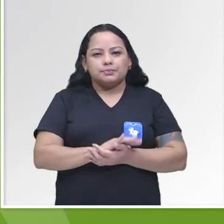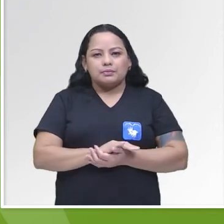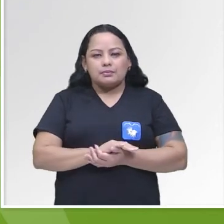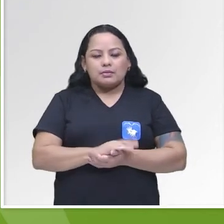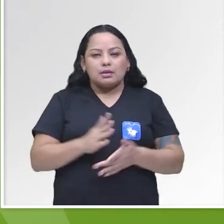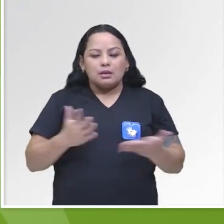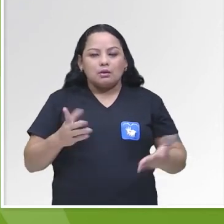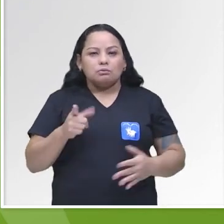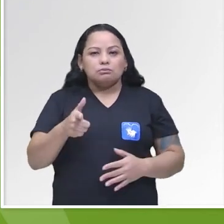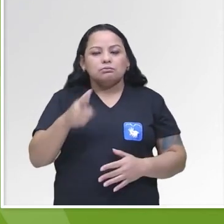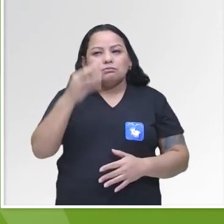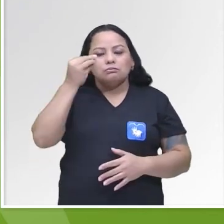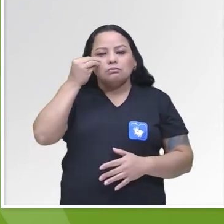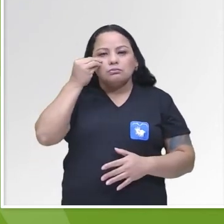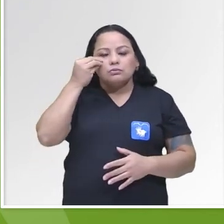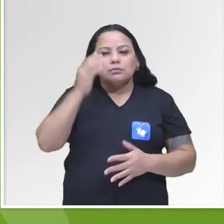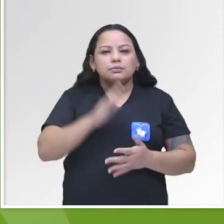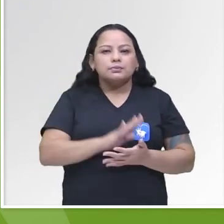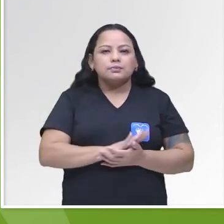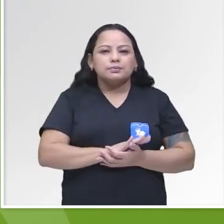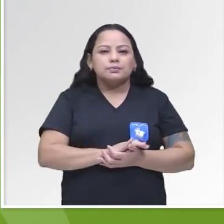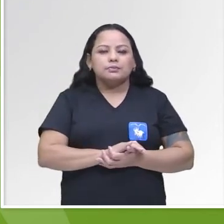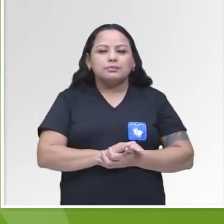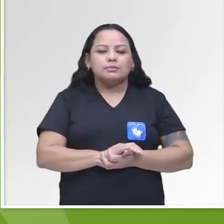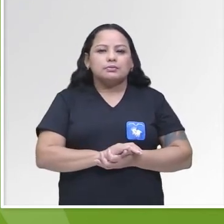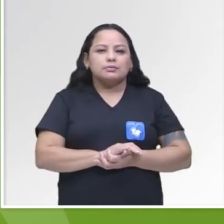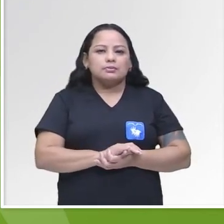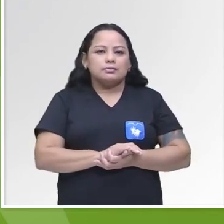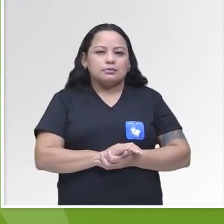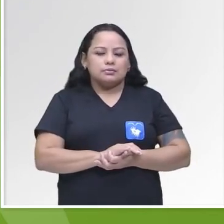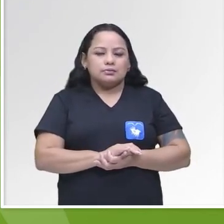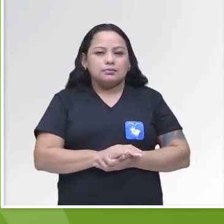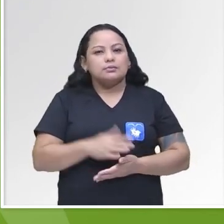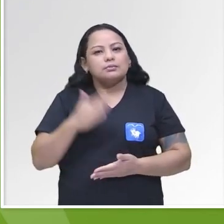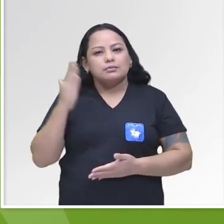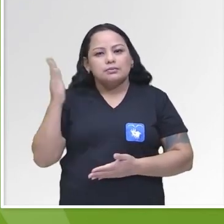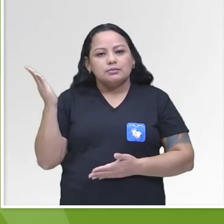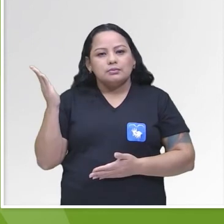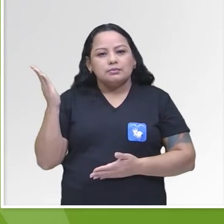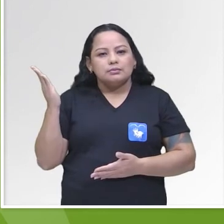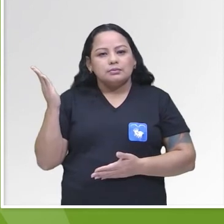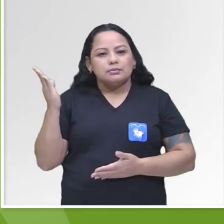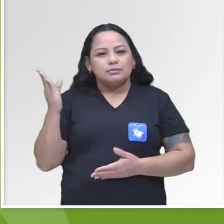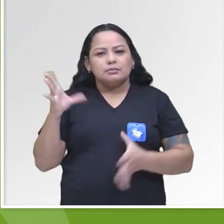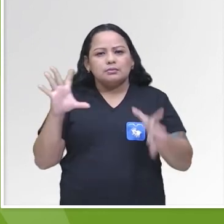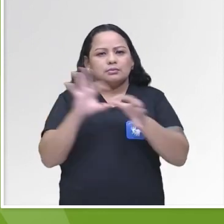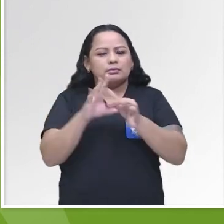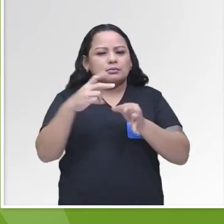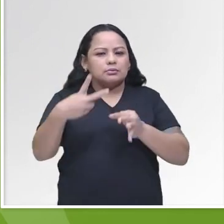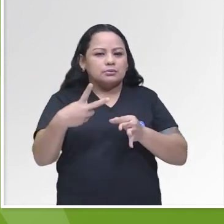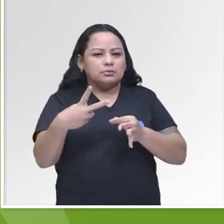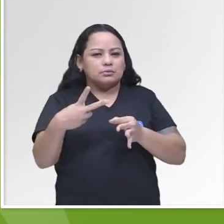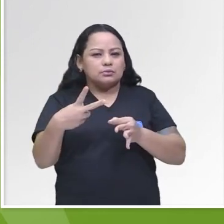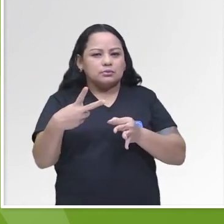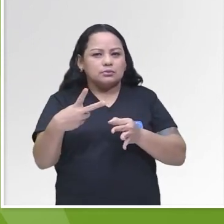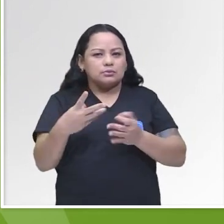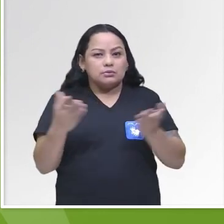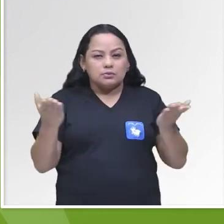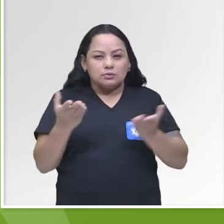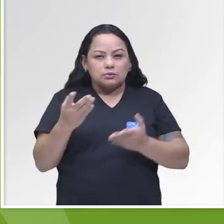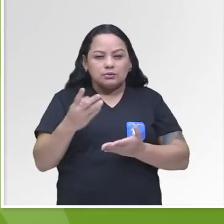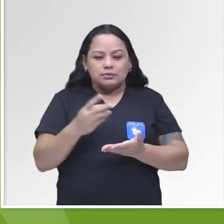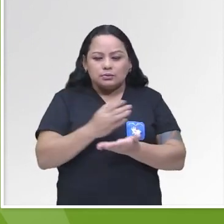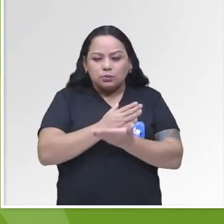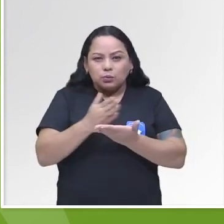ó, observem vocês que tá aqui a dupla ligação e é a partir dela que eu faço as análises,